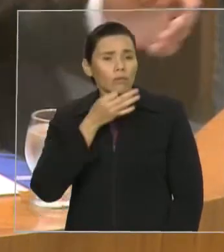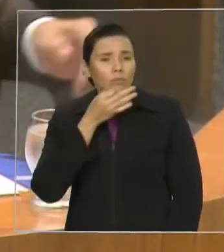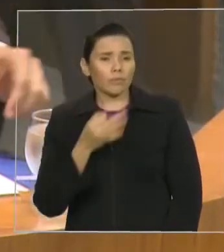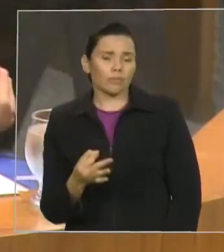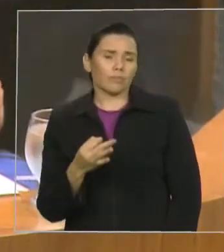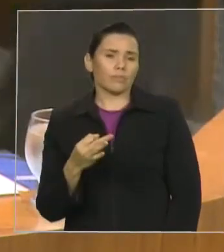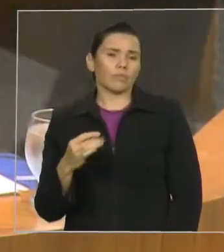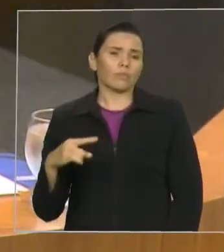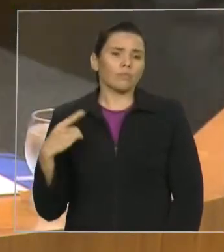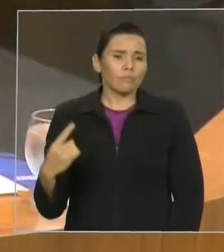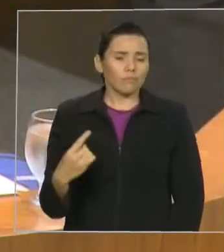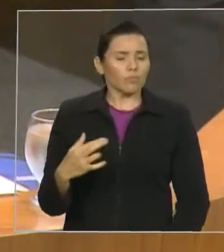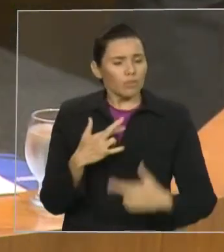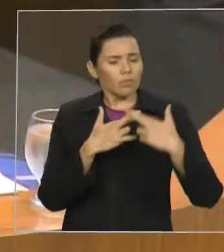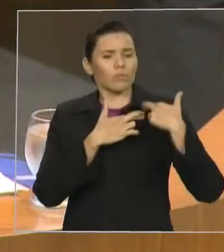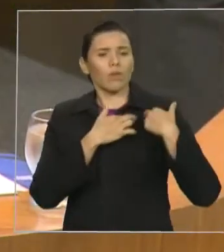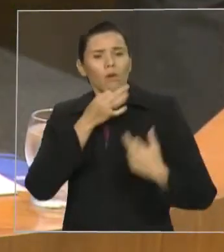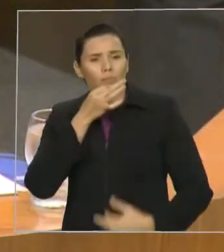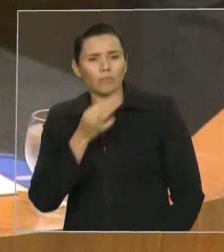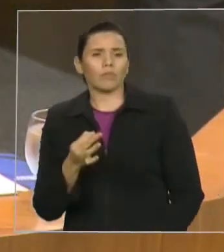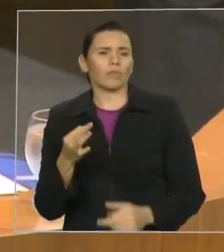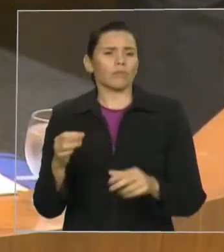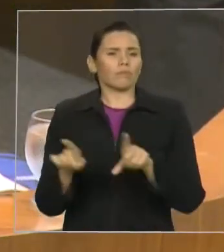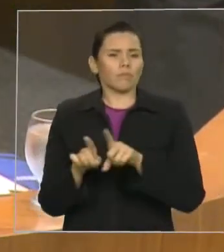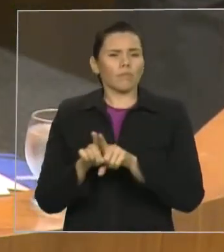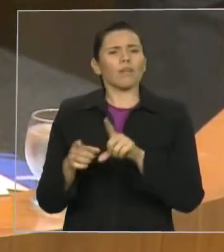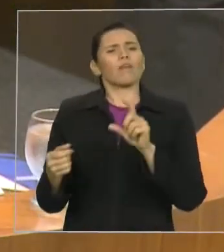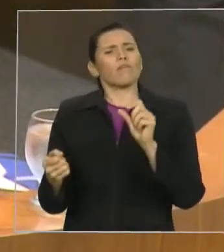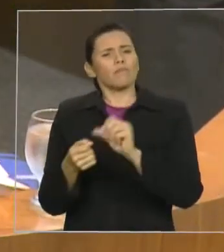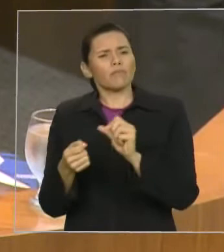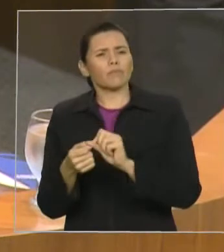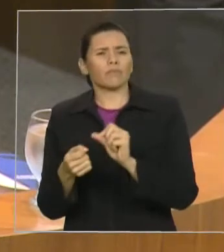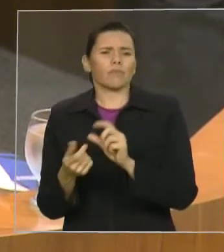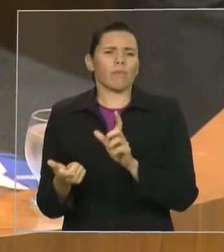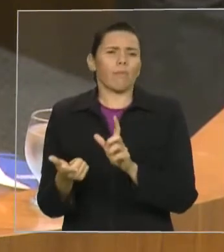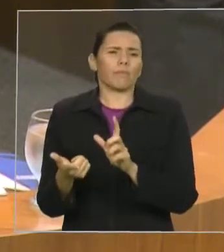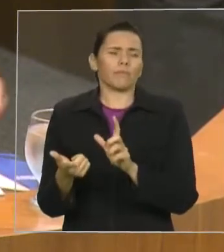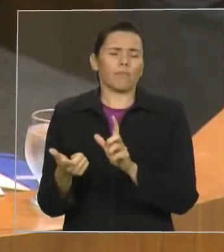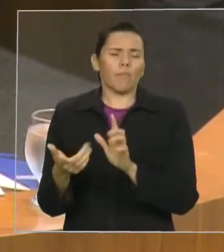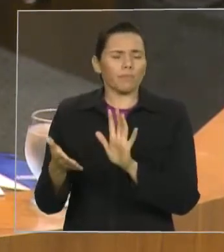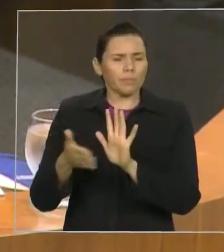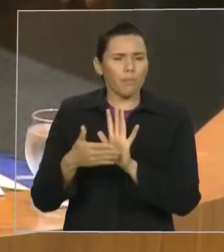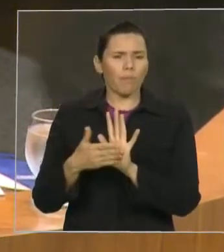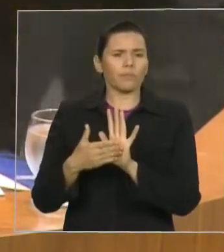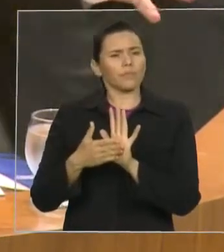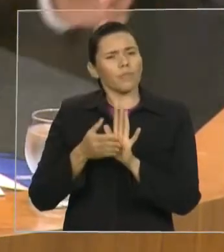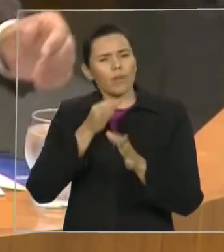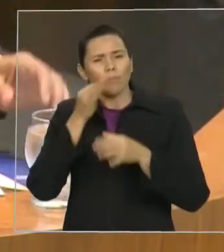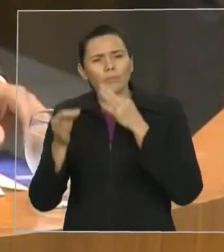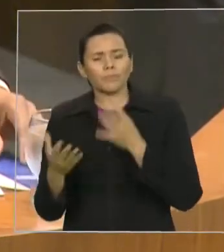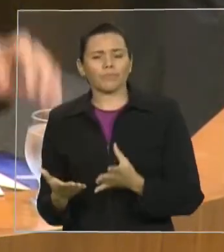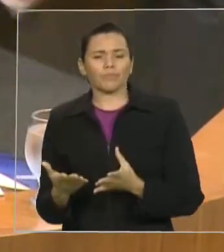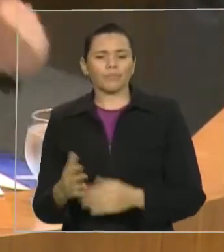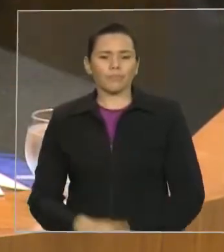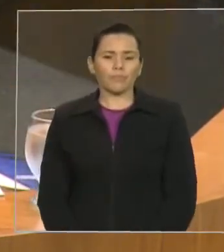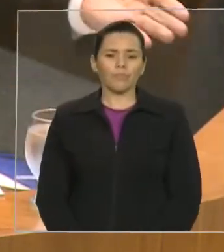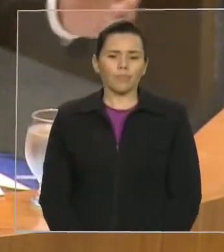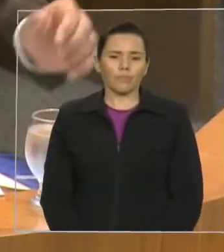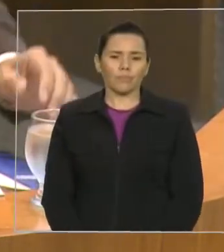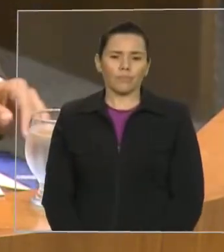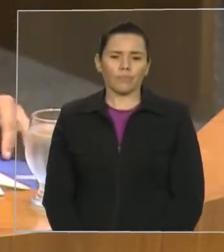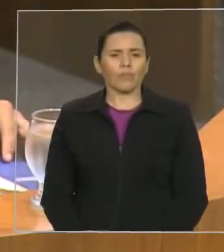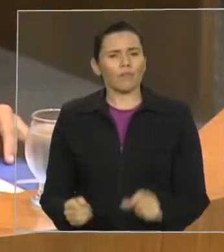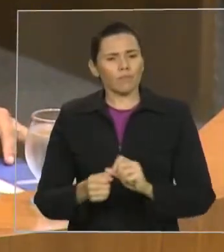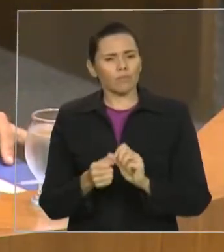as nossas atribuições. E qual é a função de um deputado? Se não é fazer uma indicação, se não é